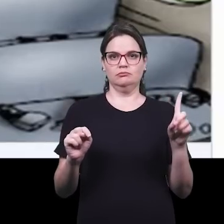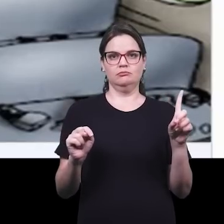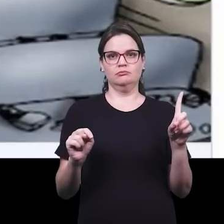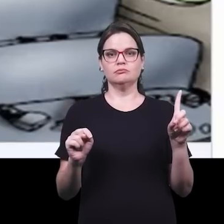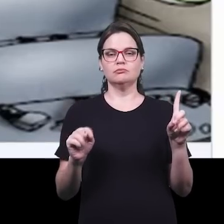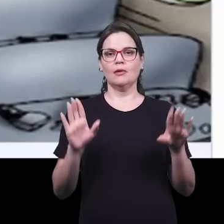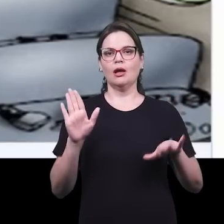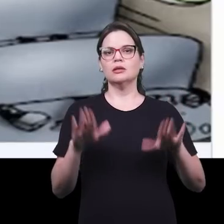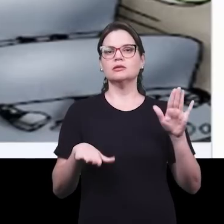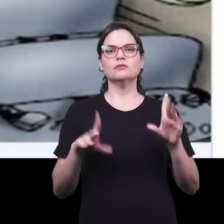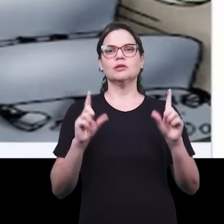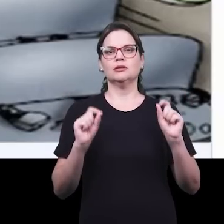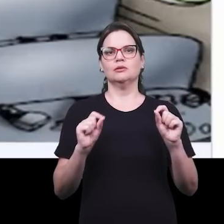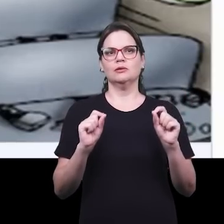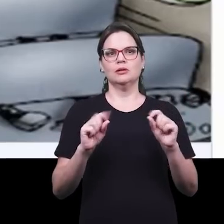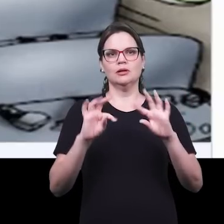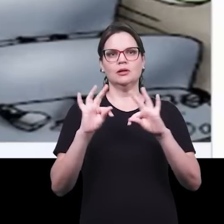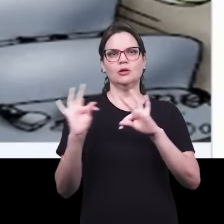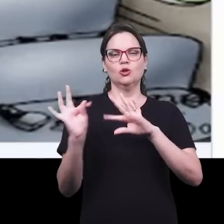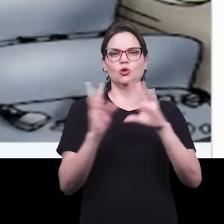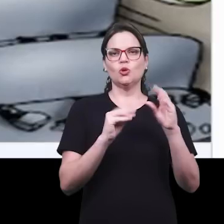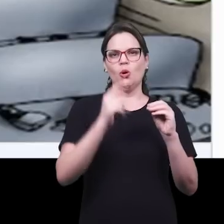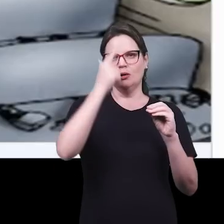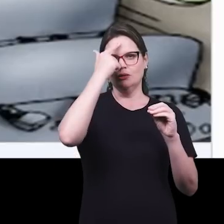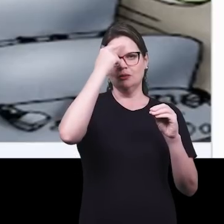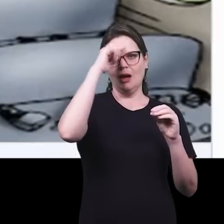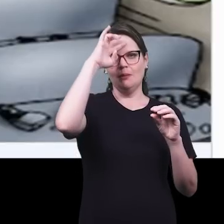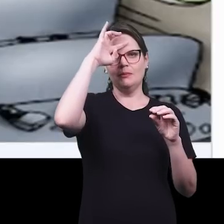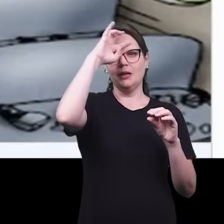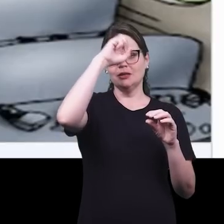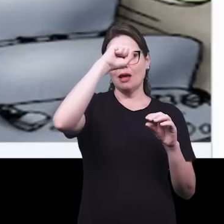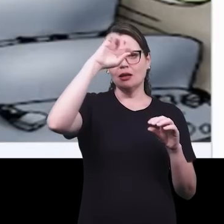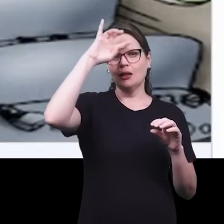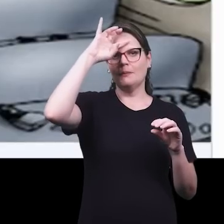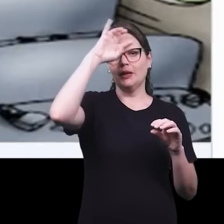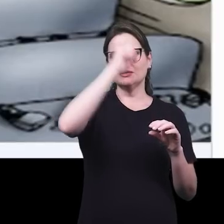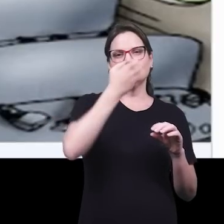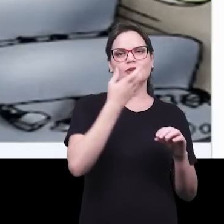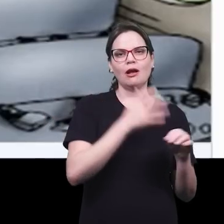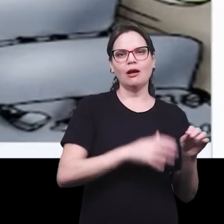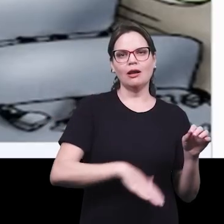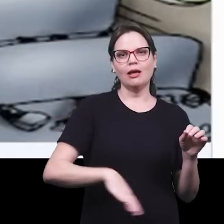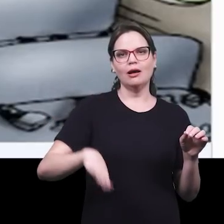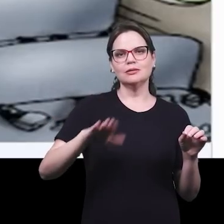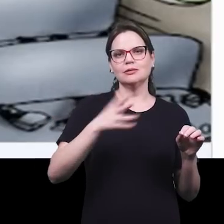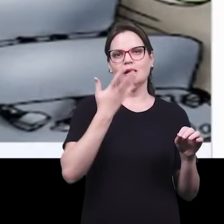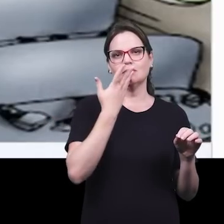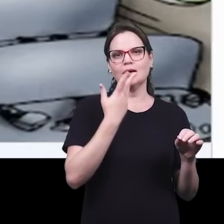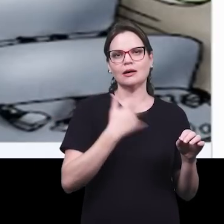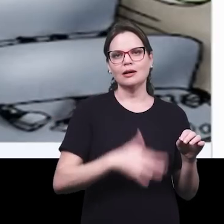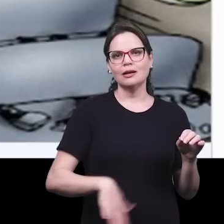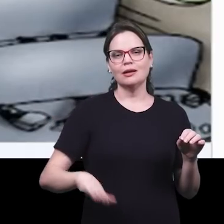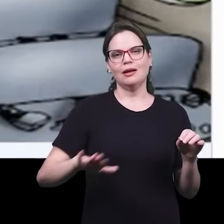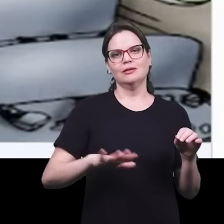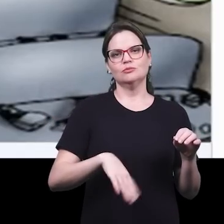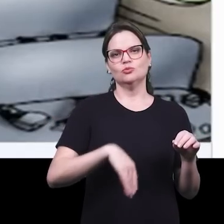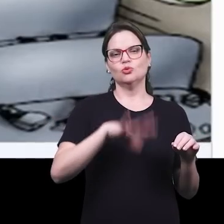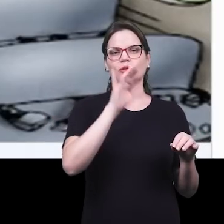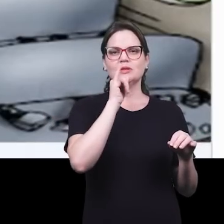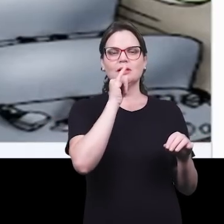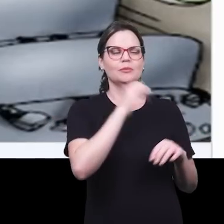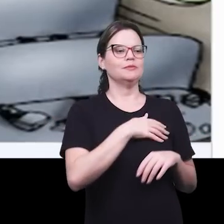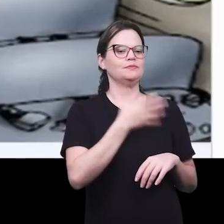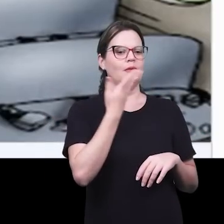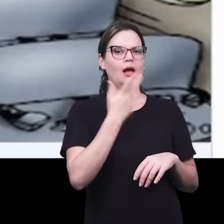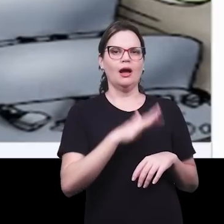vezes, todo o processo cognitivo de uma pessoa, todo o aprendizado, desde criança, igual o professor Tiago falou, uma criança sabe onde